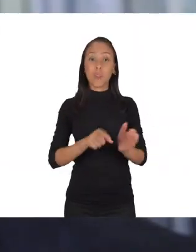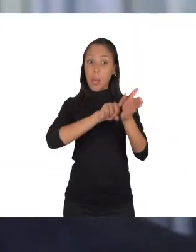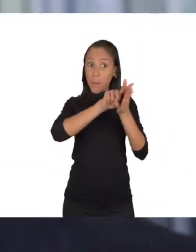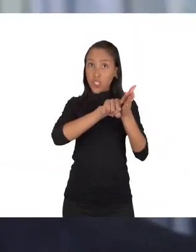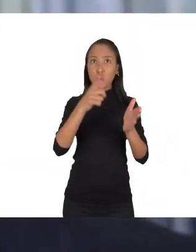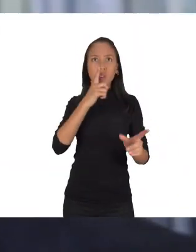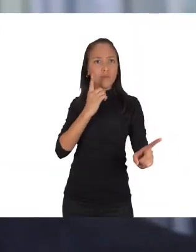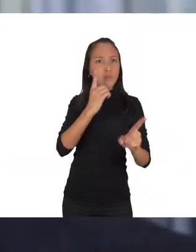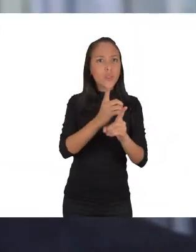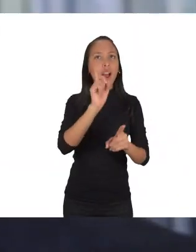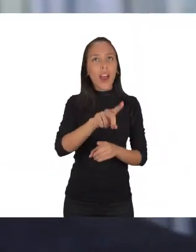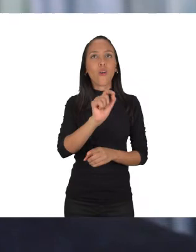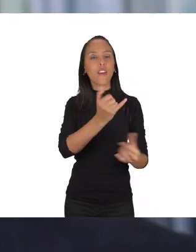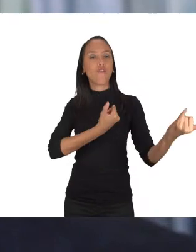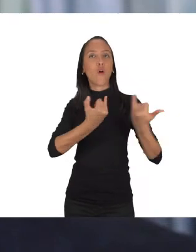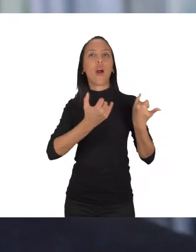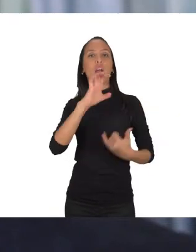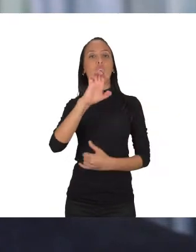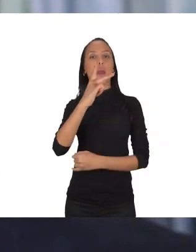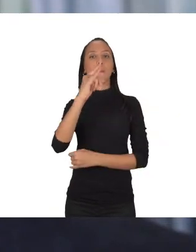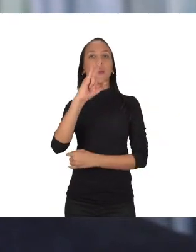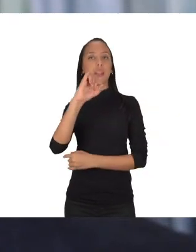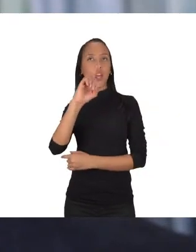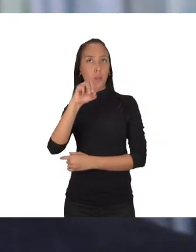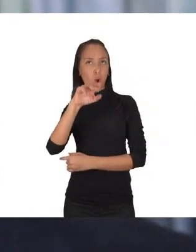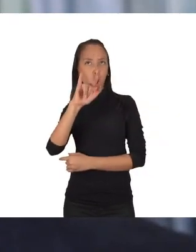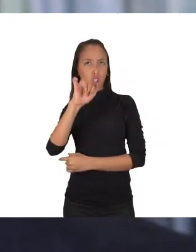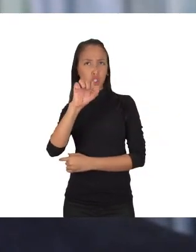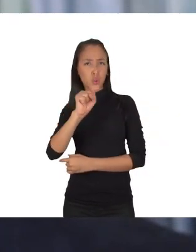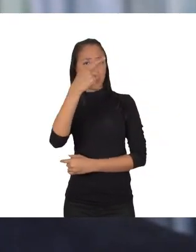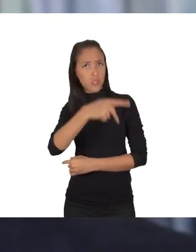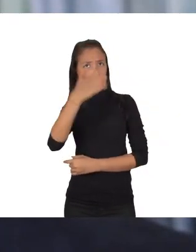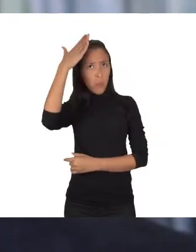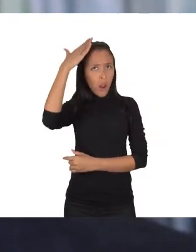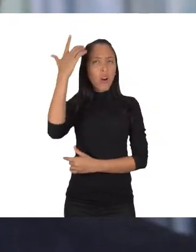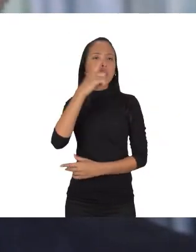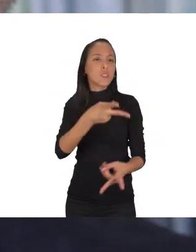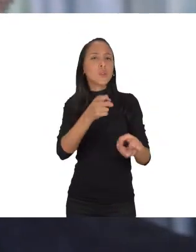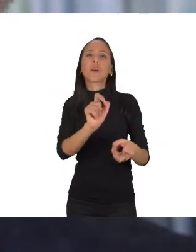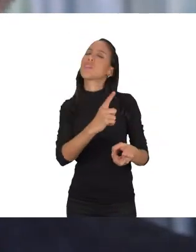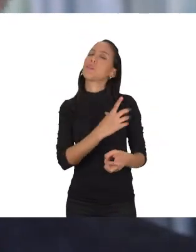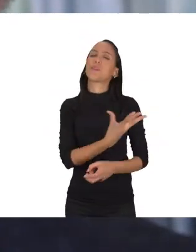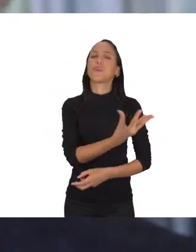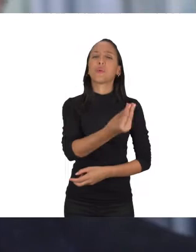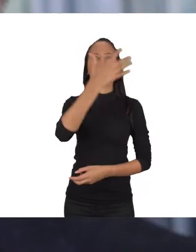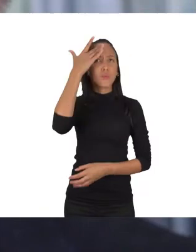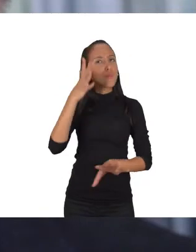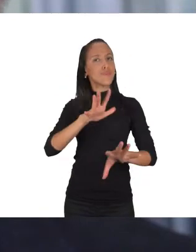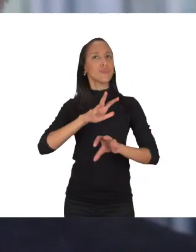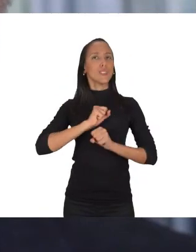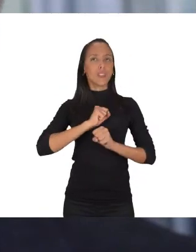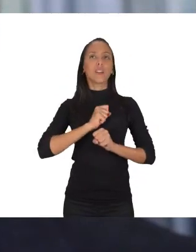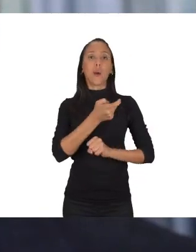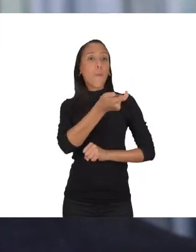dados epidemiológicos do Paraná mostram que existem bastante pessoas expostas e poucas delas conseguiram